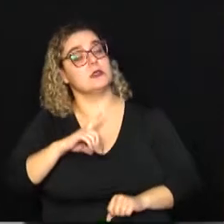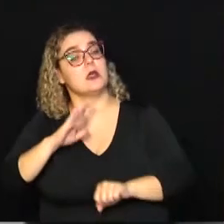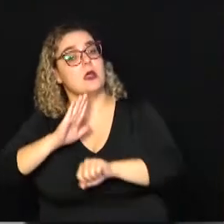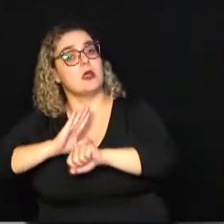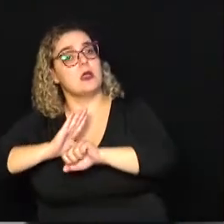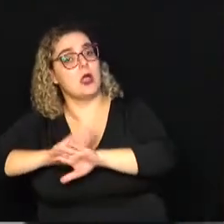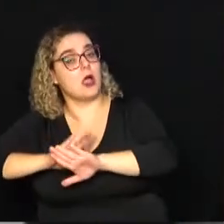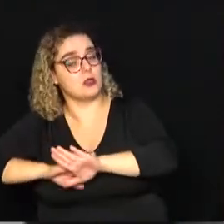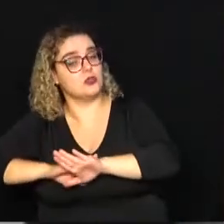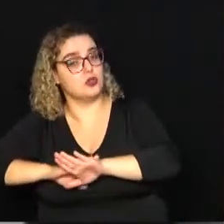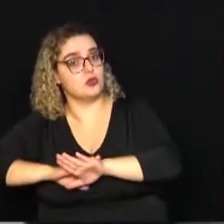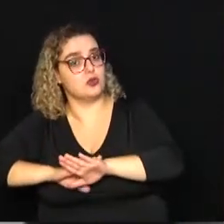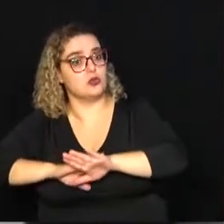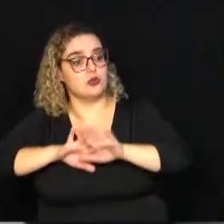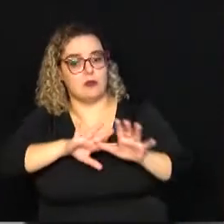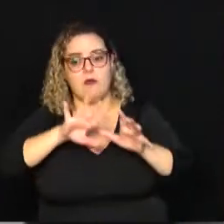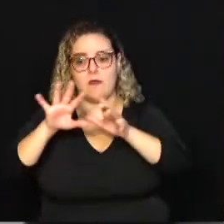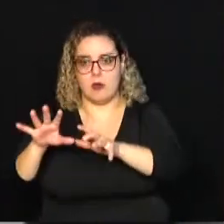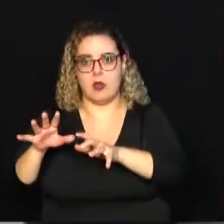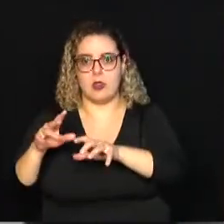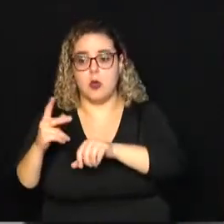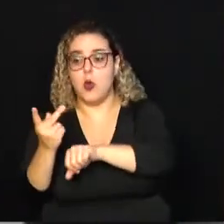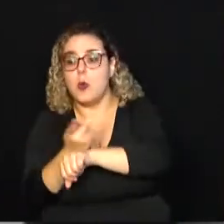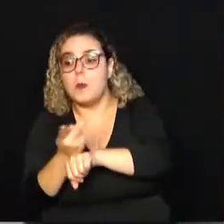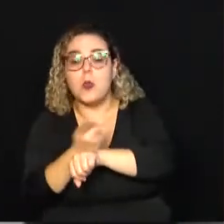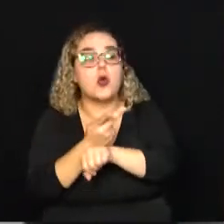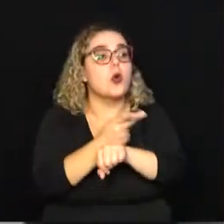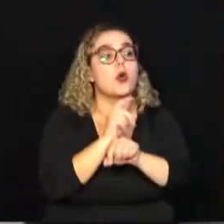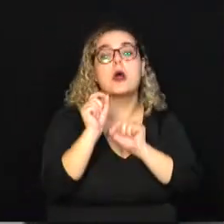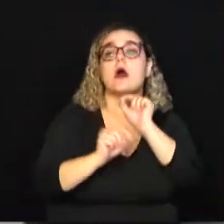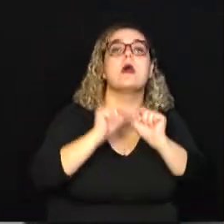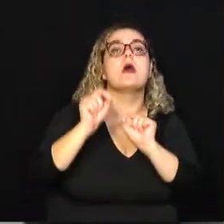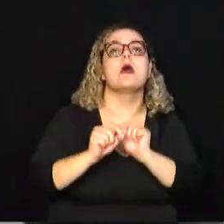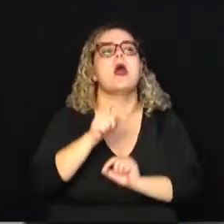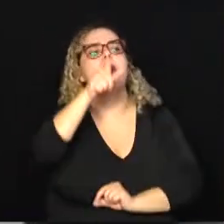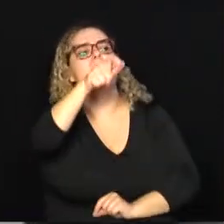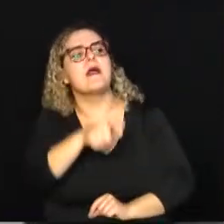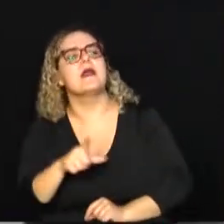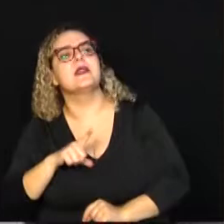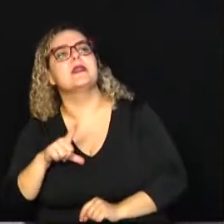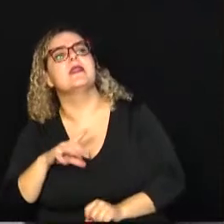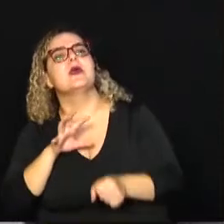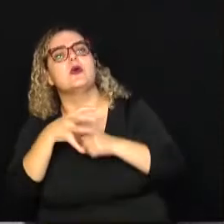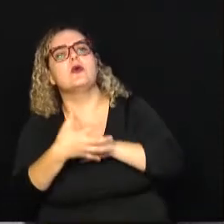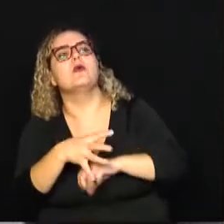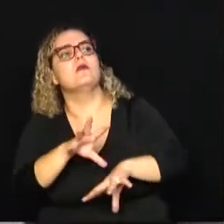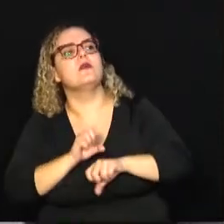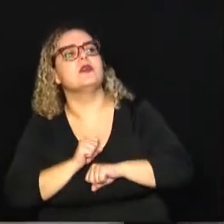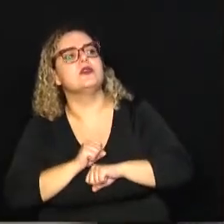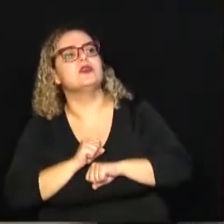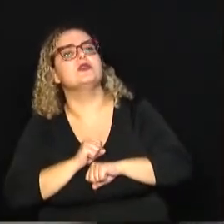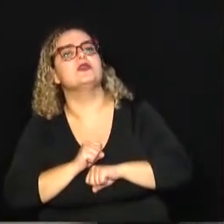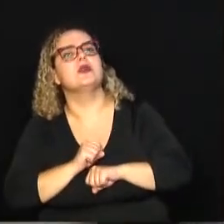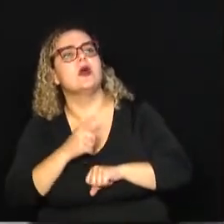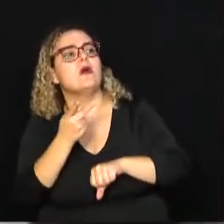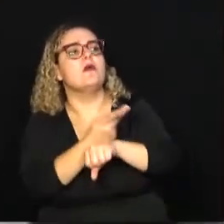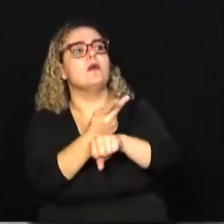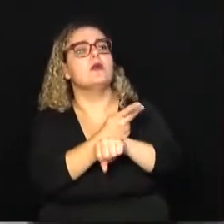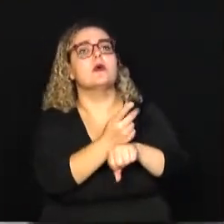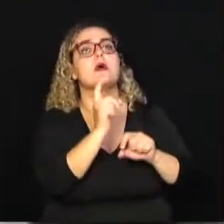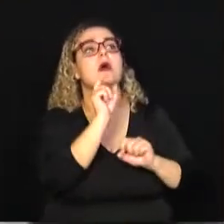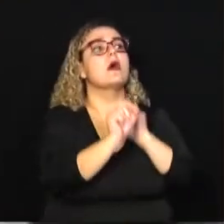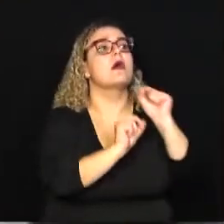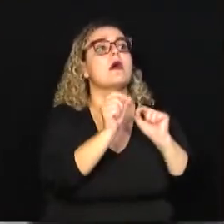muito mais alto. Vale dizer, é economicamente contraproducente pensar no enfrentamento da pandemia apenas com